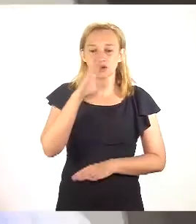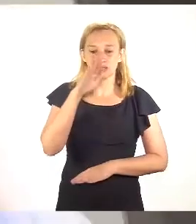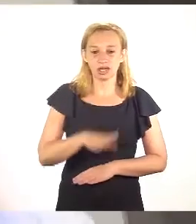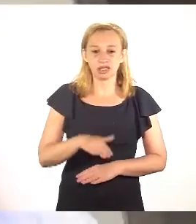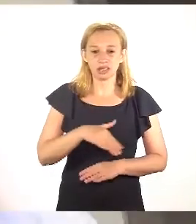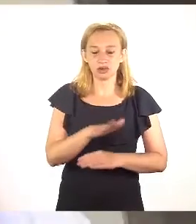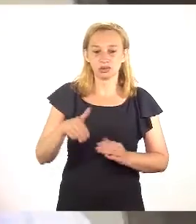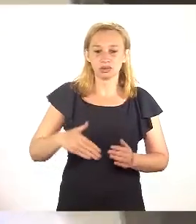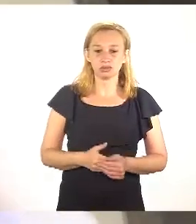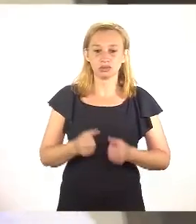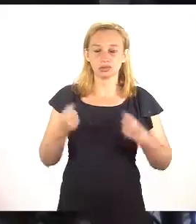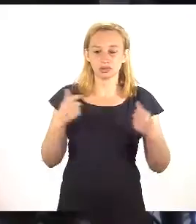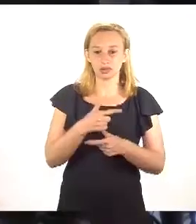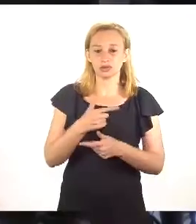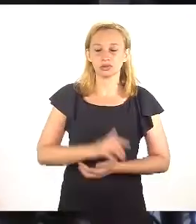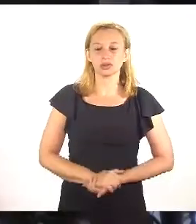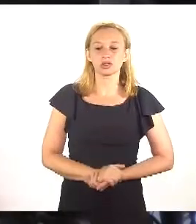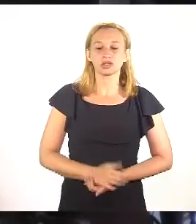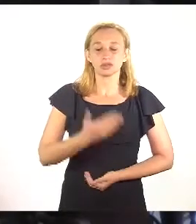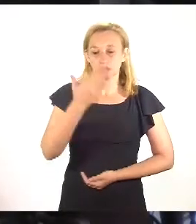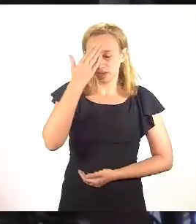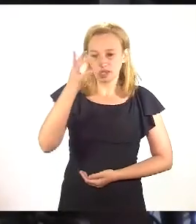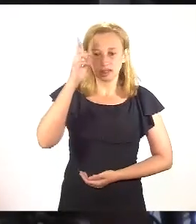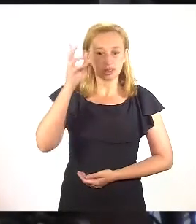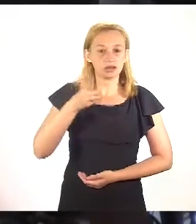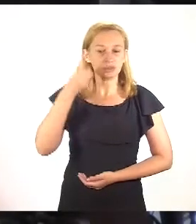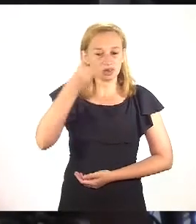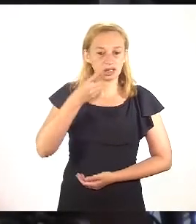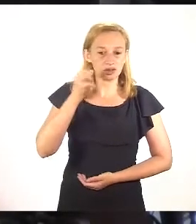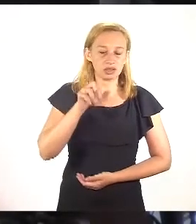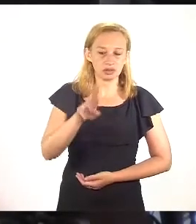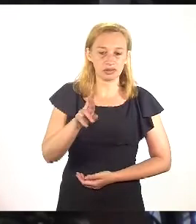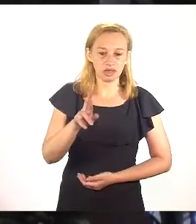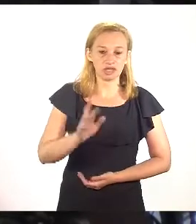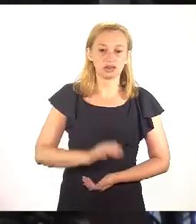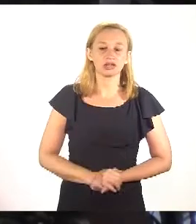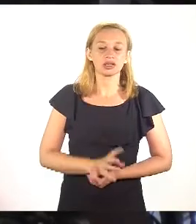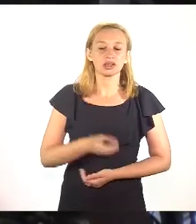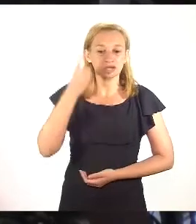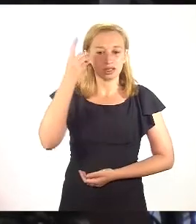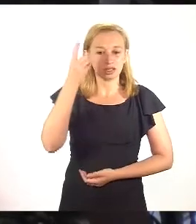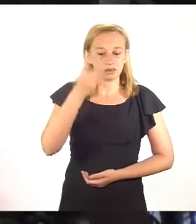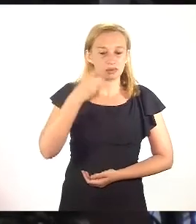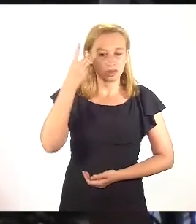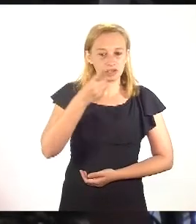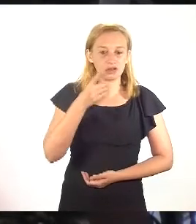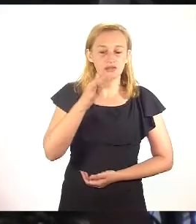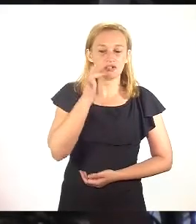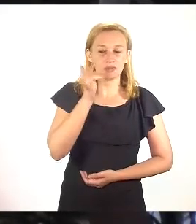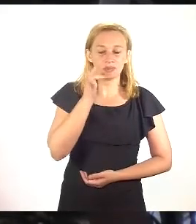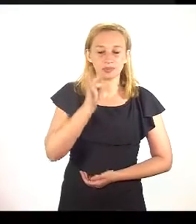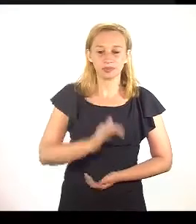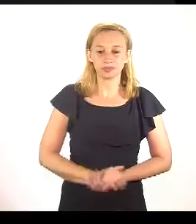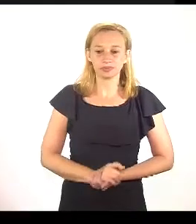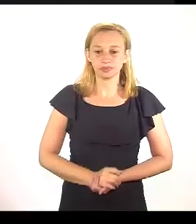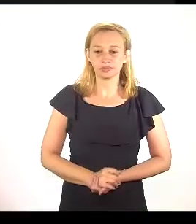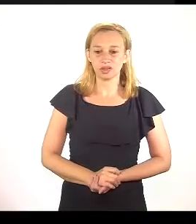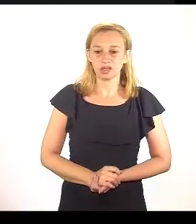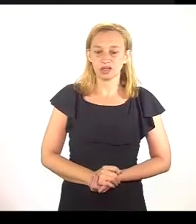sucesso. Muito obrigado, deputado Rosenberg Reis. Com a palavra, o deputado Jorge Felipe Neto.